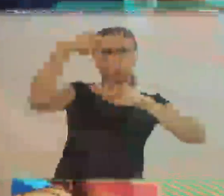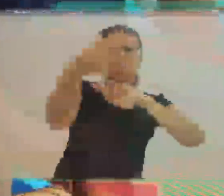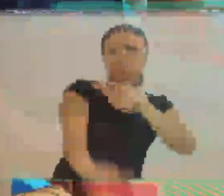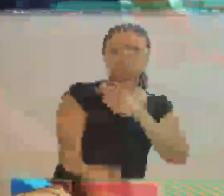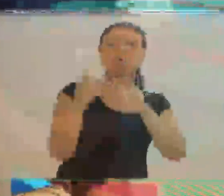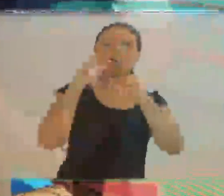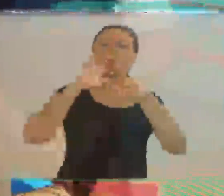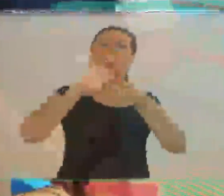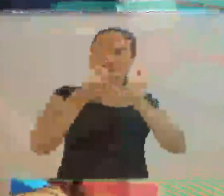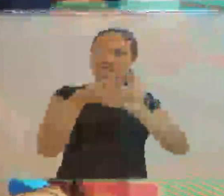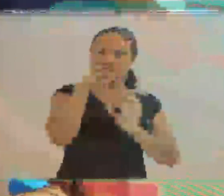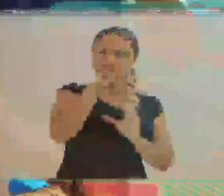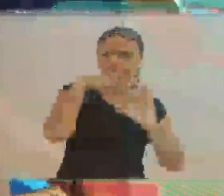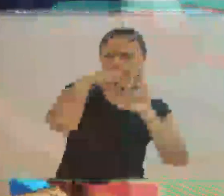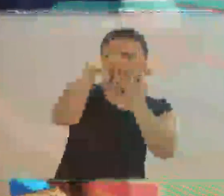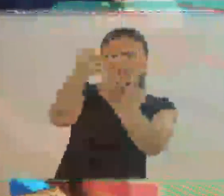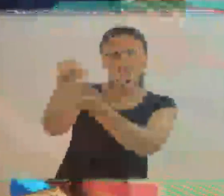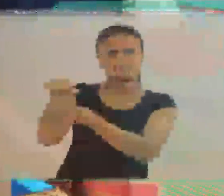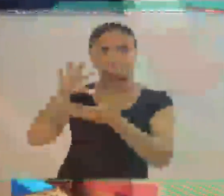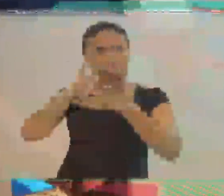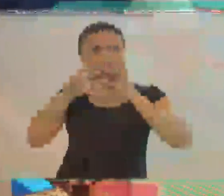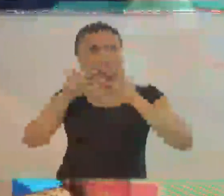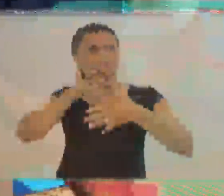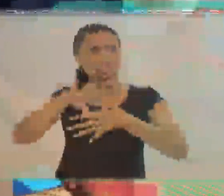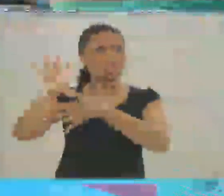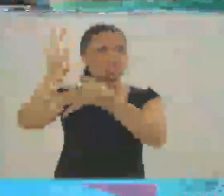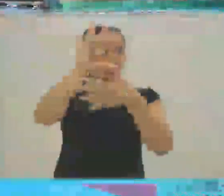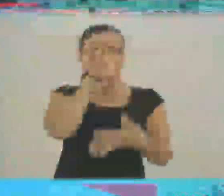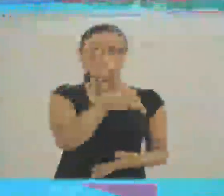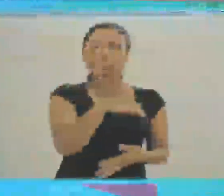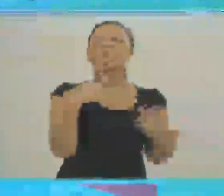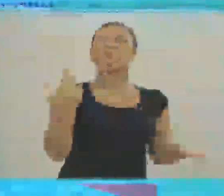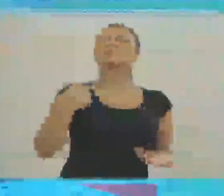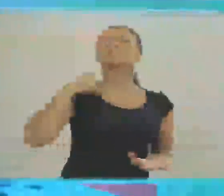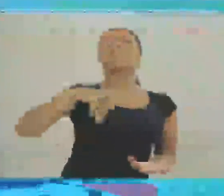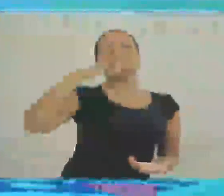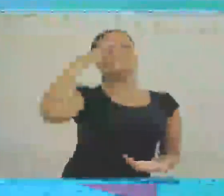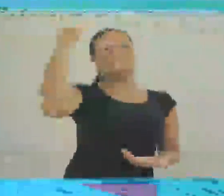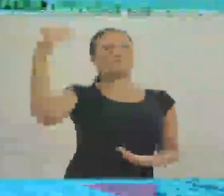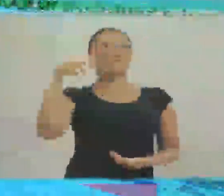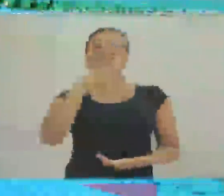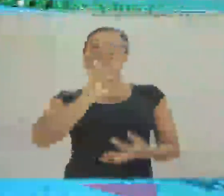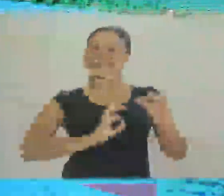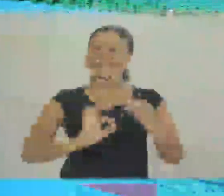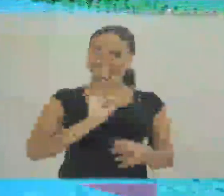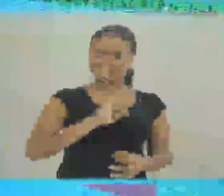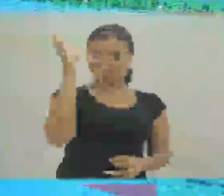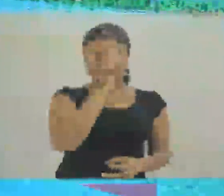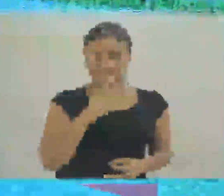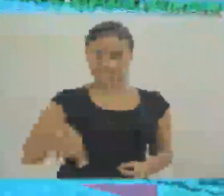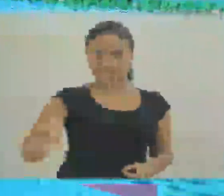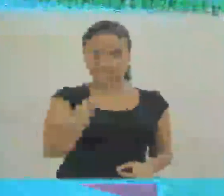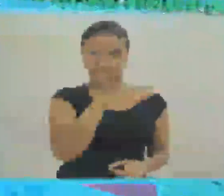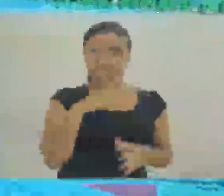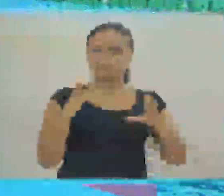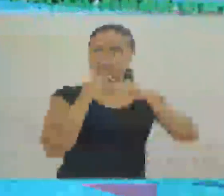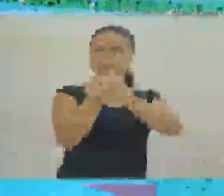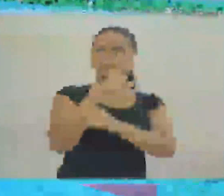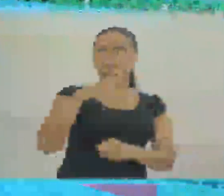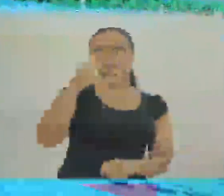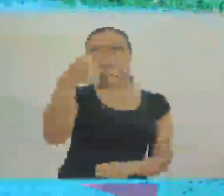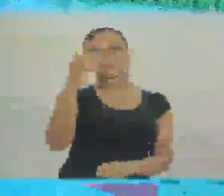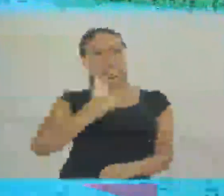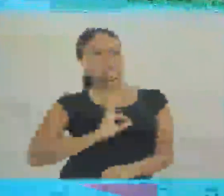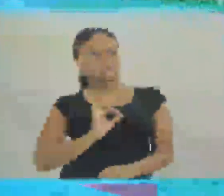para Paralimpíadas, Mundiais e para Pan-Americanos. Então, atualmente, eu sou o maior medalhista do Brasil. São 13